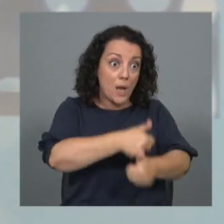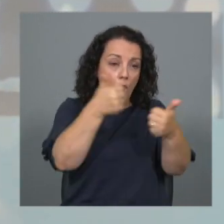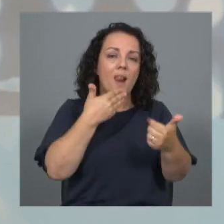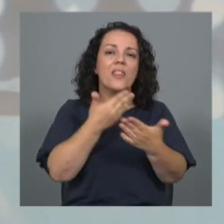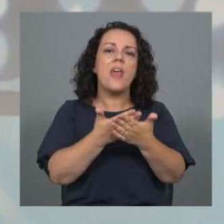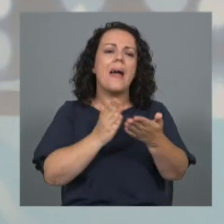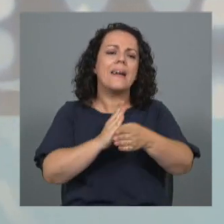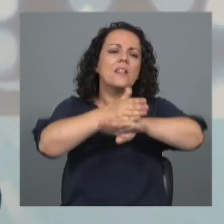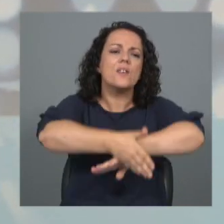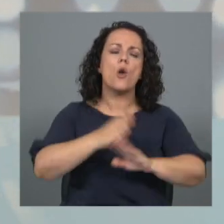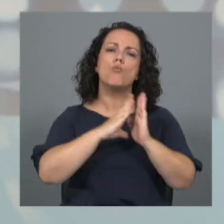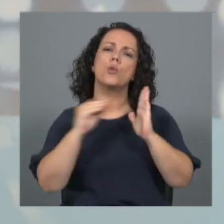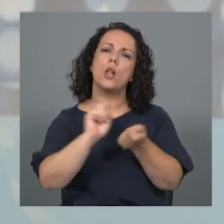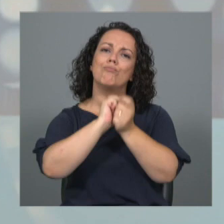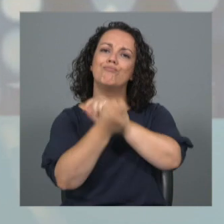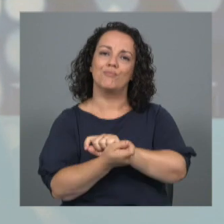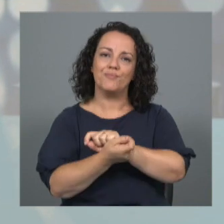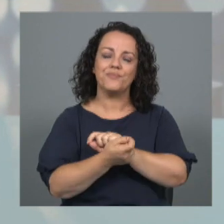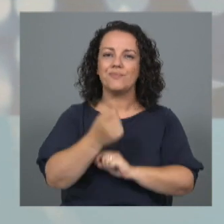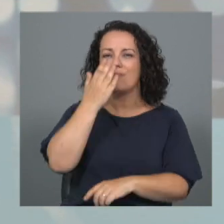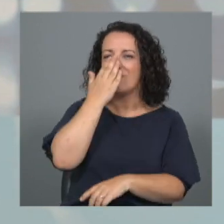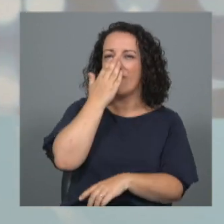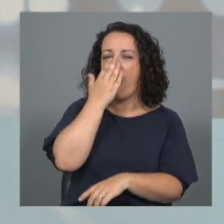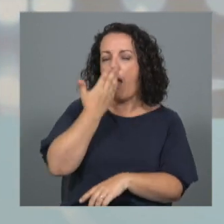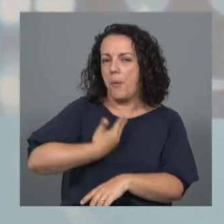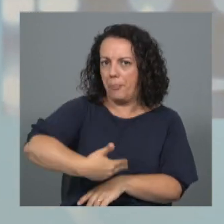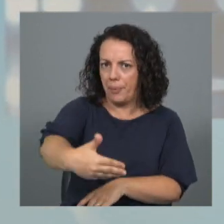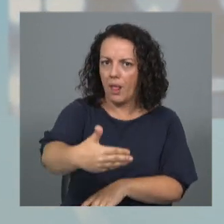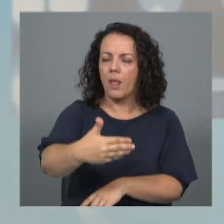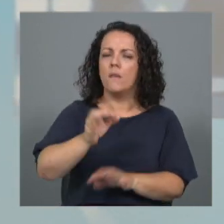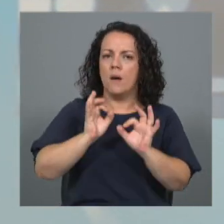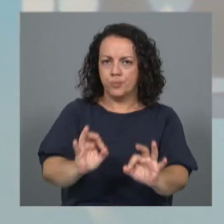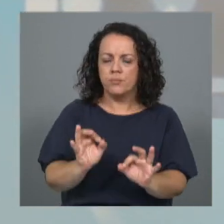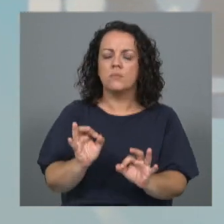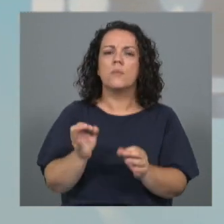seja, aqui, a criar, muito brevemente, vamos abrir